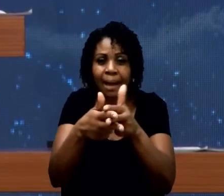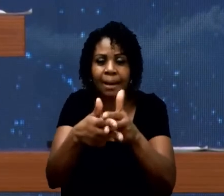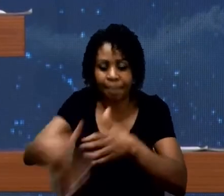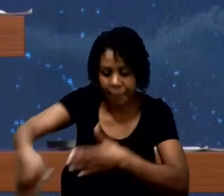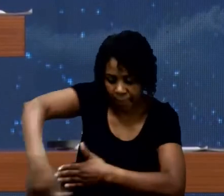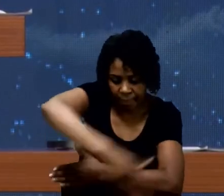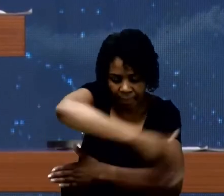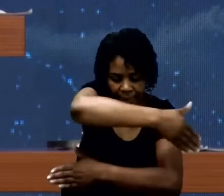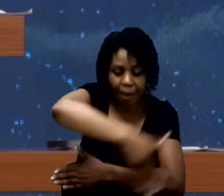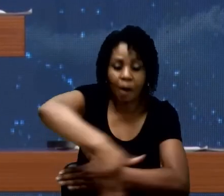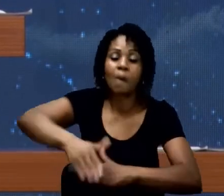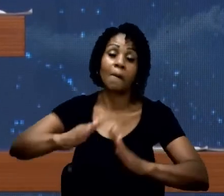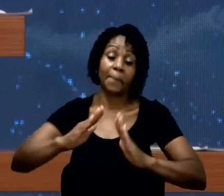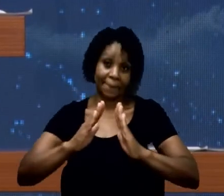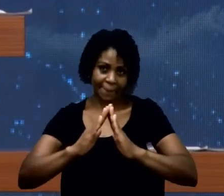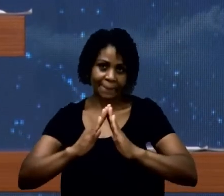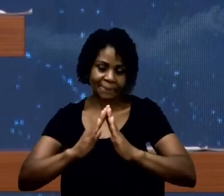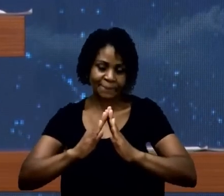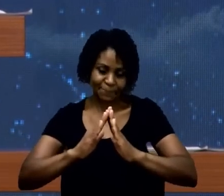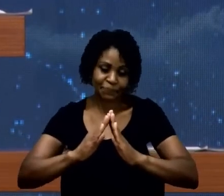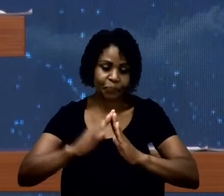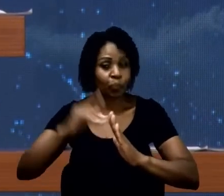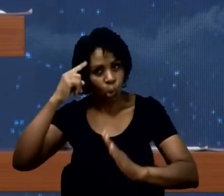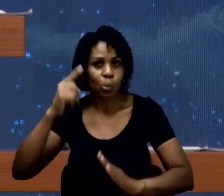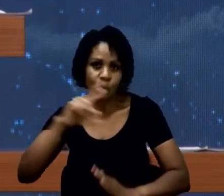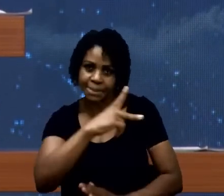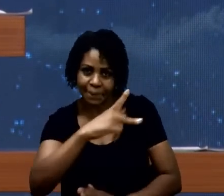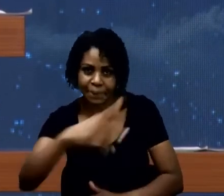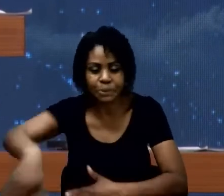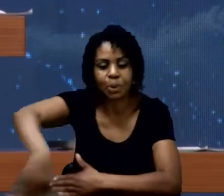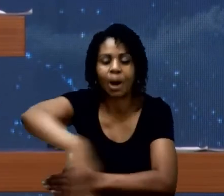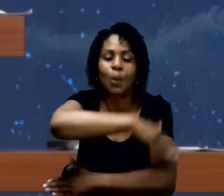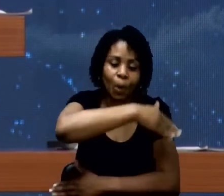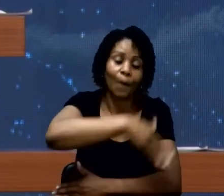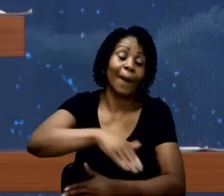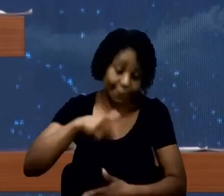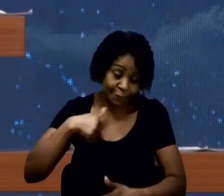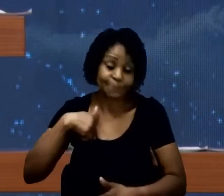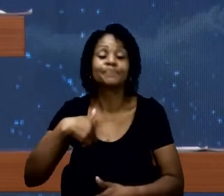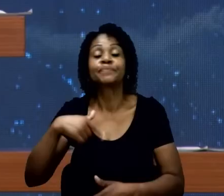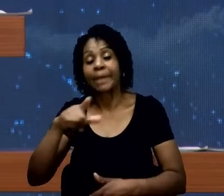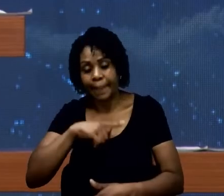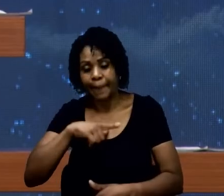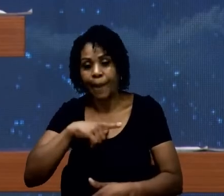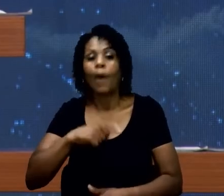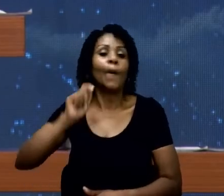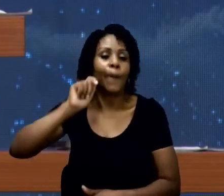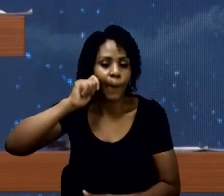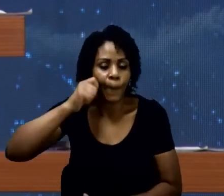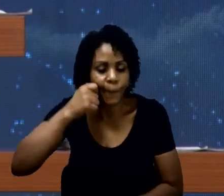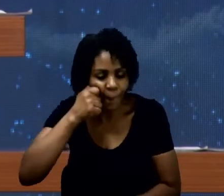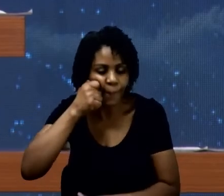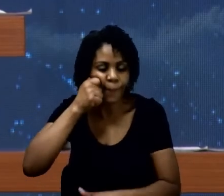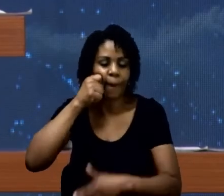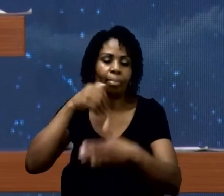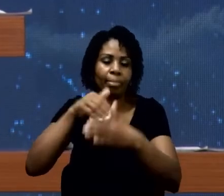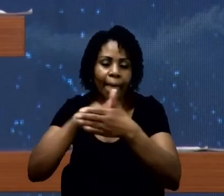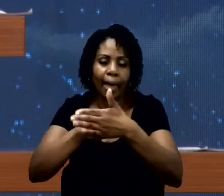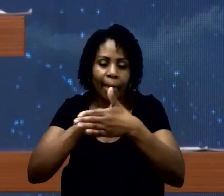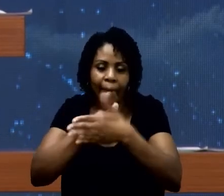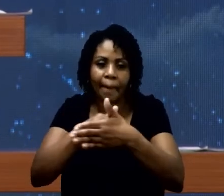rua da minha casa, passa, eu não sei nada de vocês, mas passa, passa o padeiro. E aí, bê, bê,